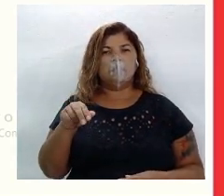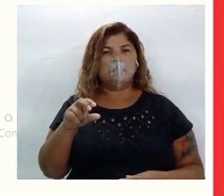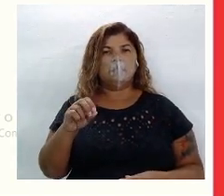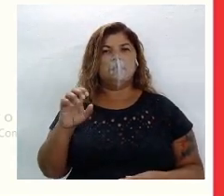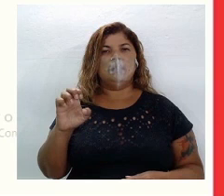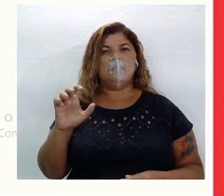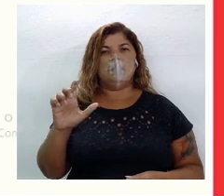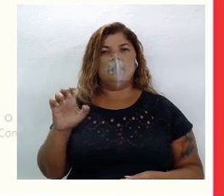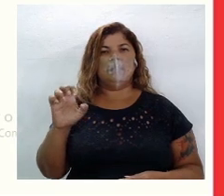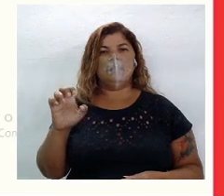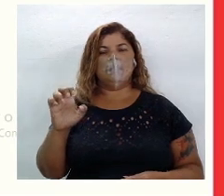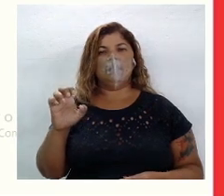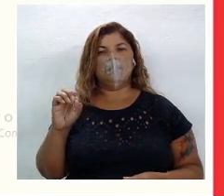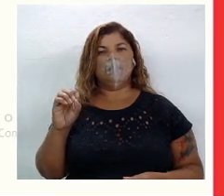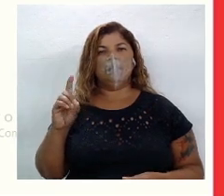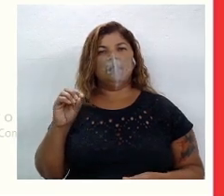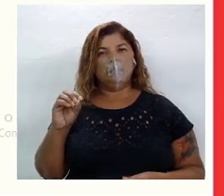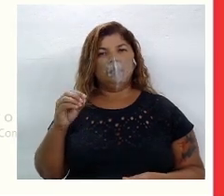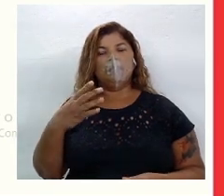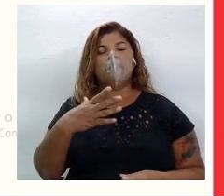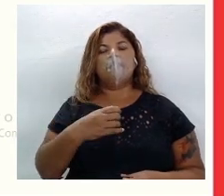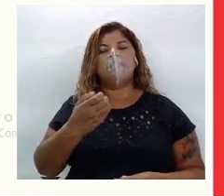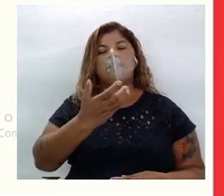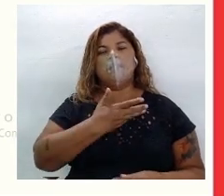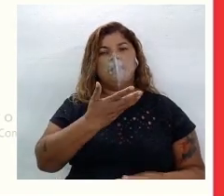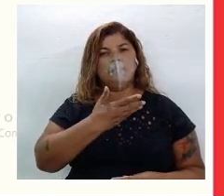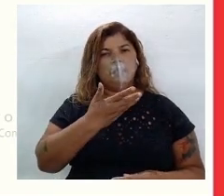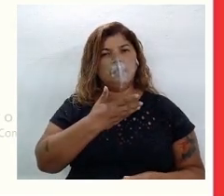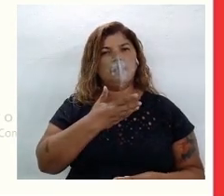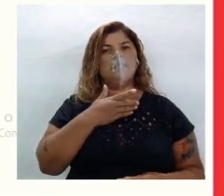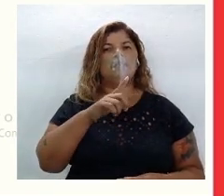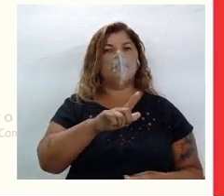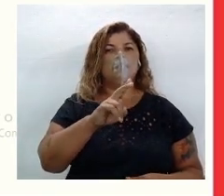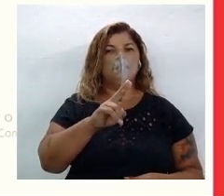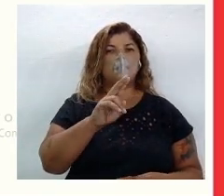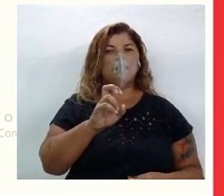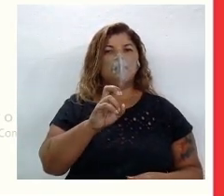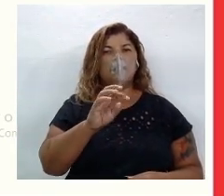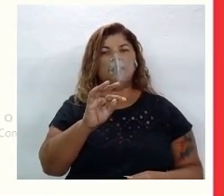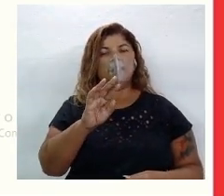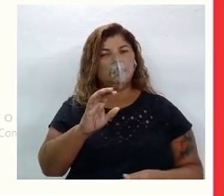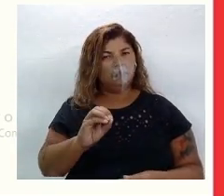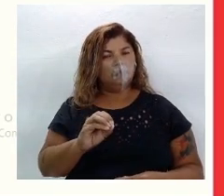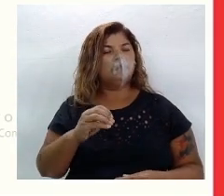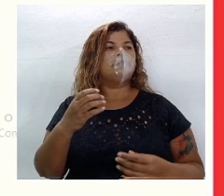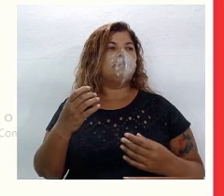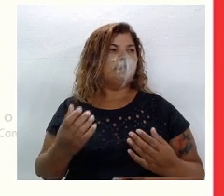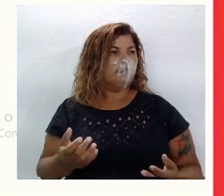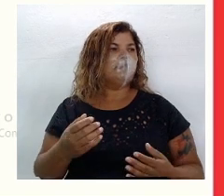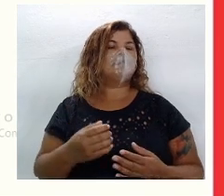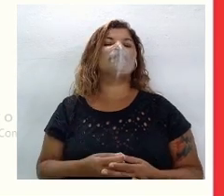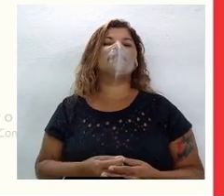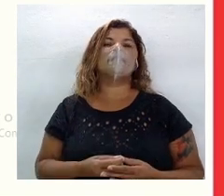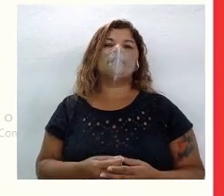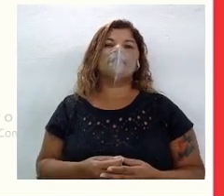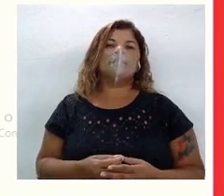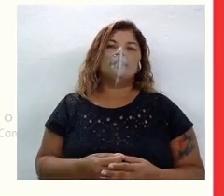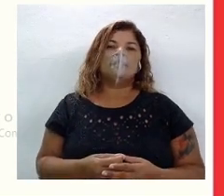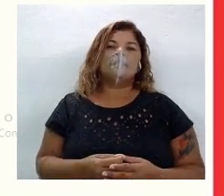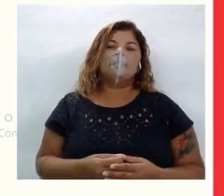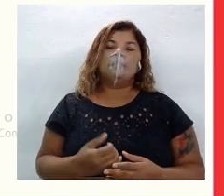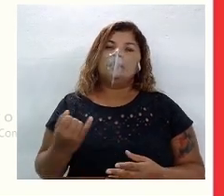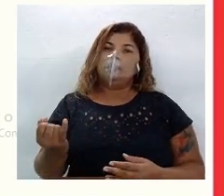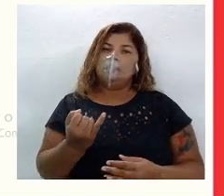Eobano, filho de um amigo de Martinho Lutero, que aportou em São Vicente. Vamos ver aqui. Então,